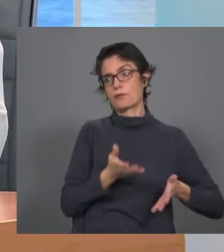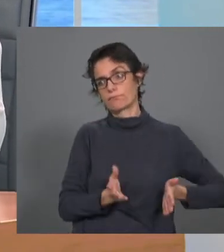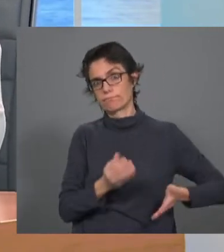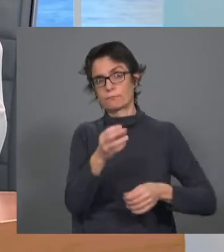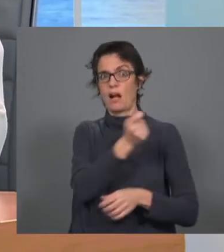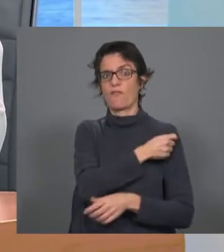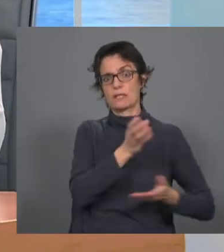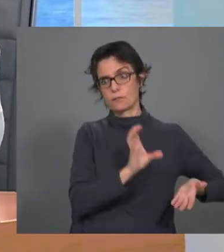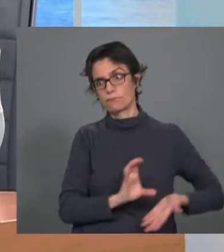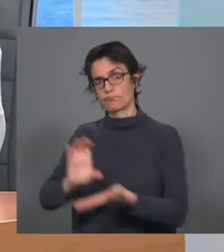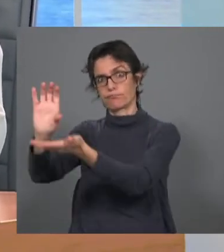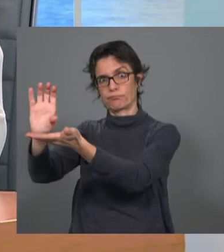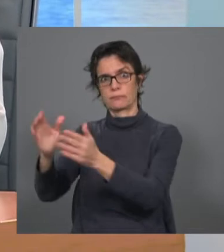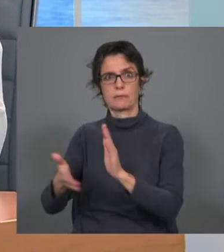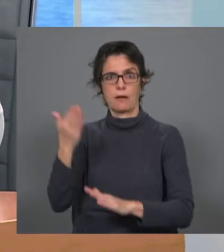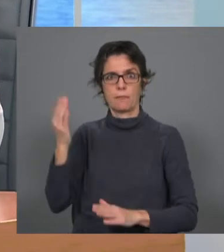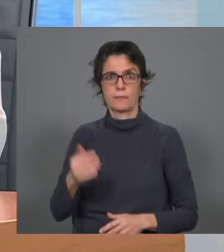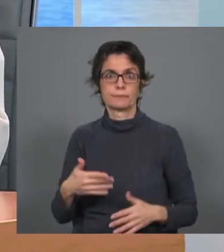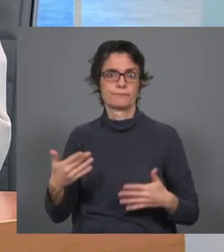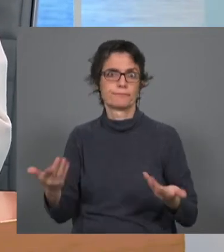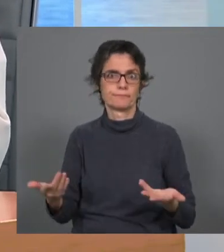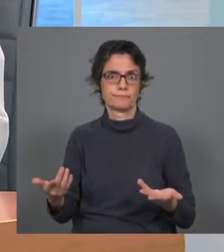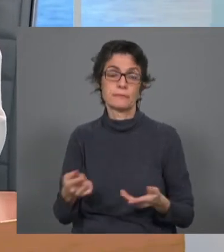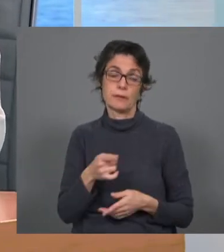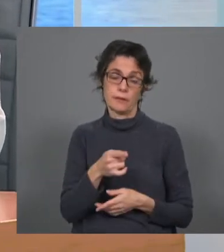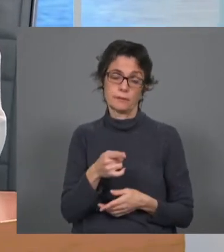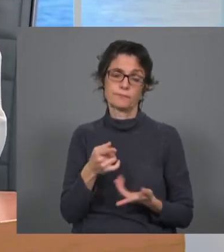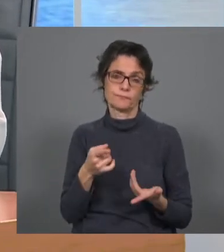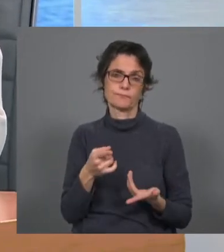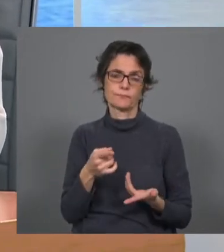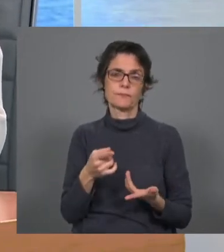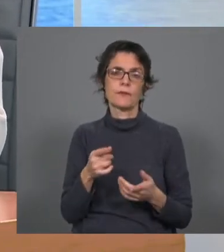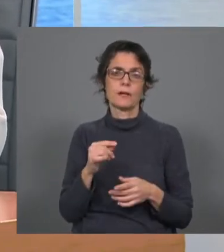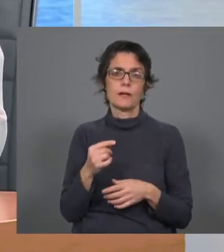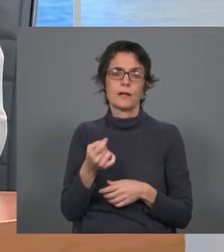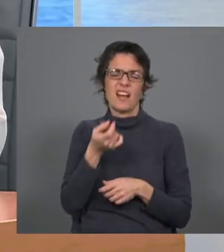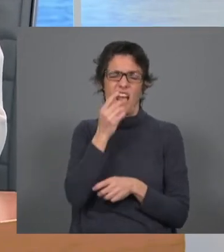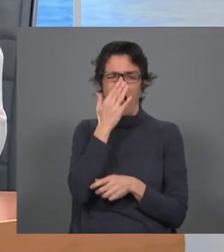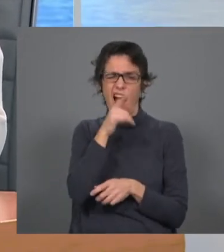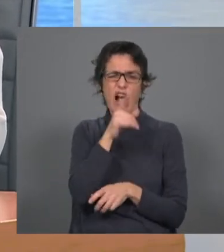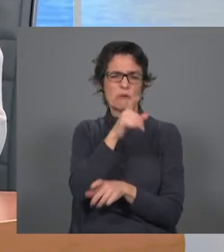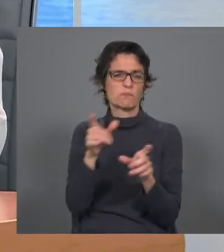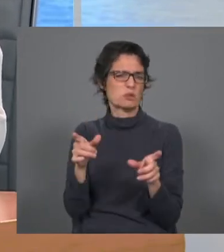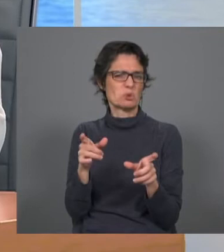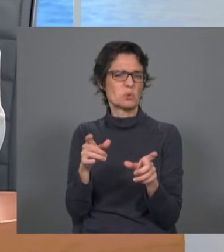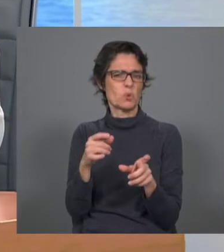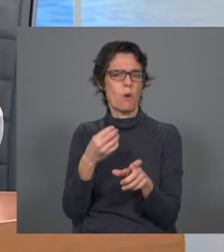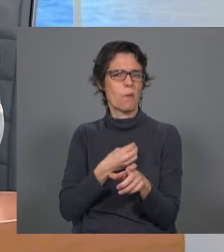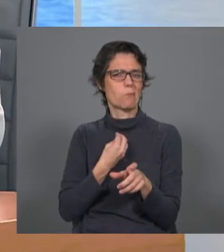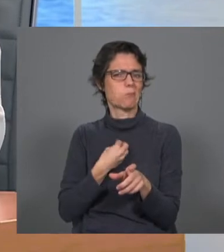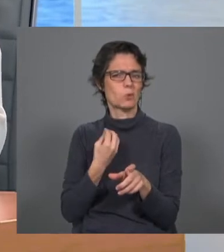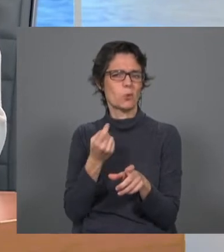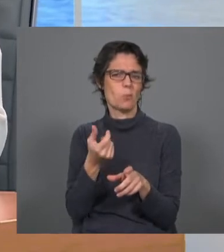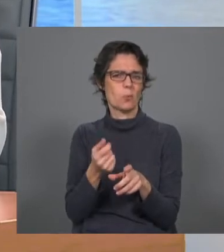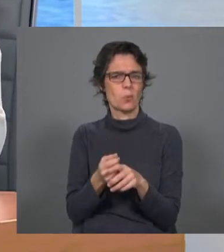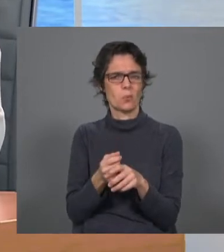Europeia e, de facto, pouca gente, além do Papa, parece preocupada com a vacinação